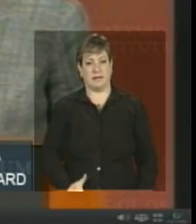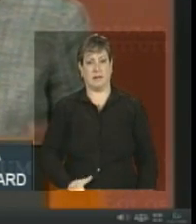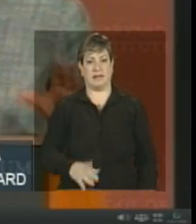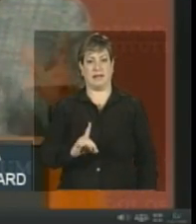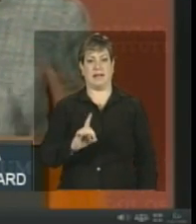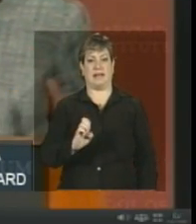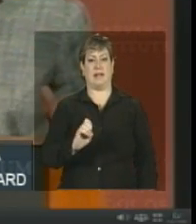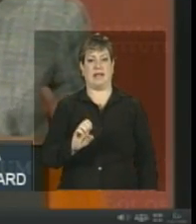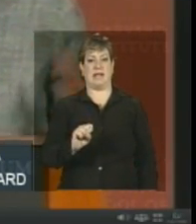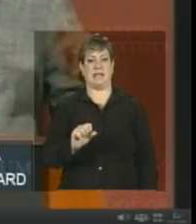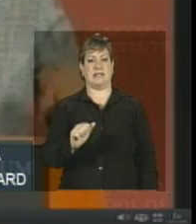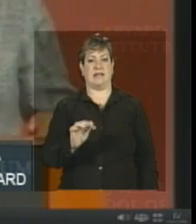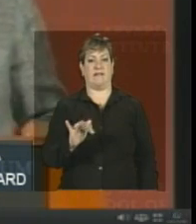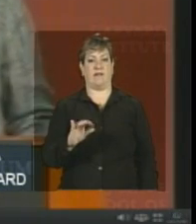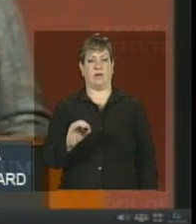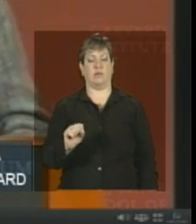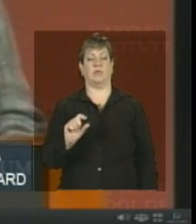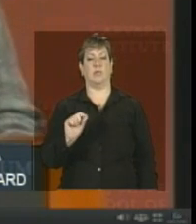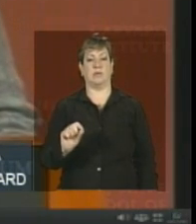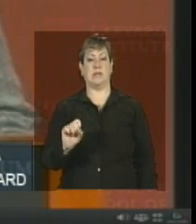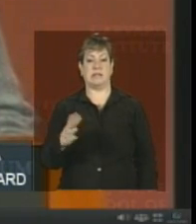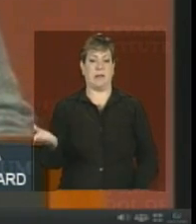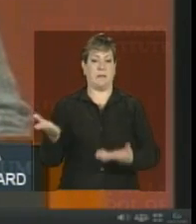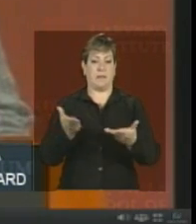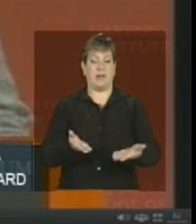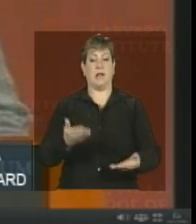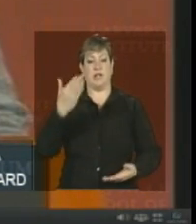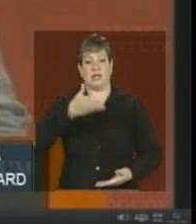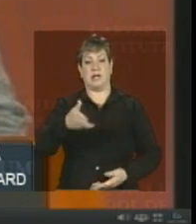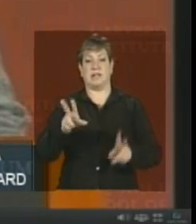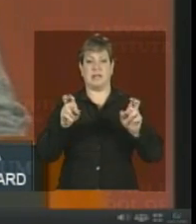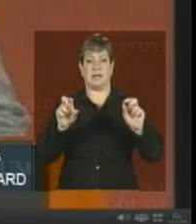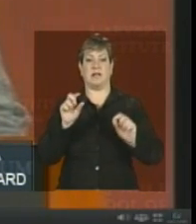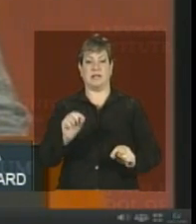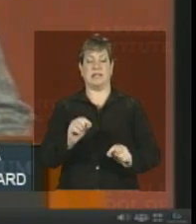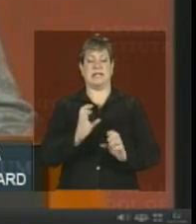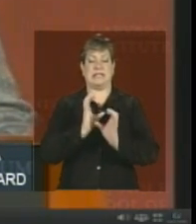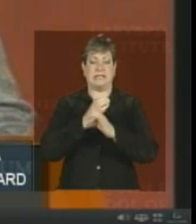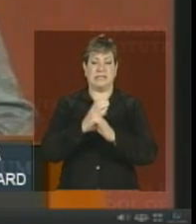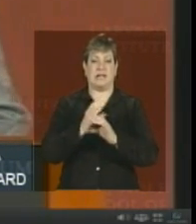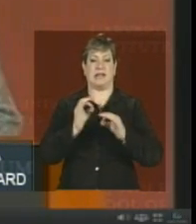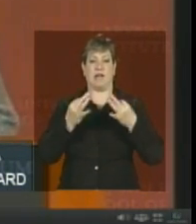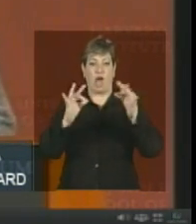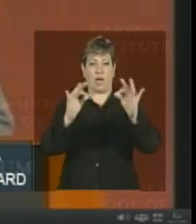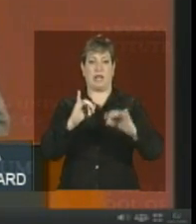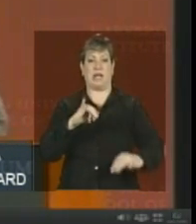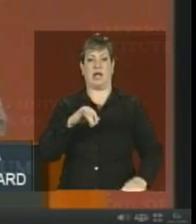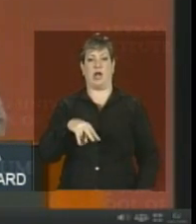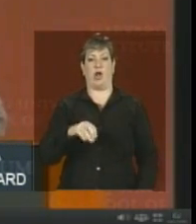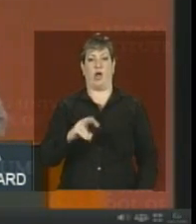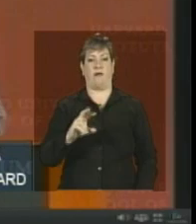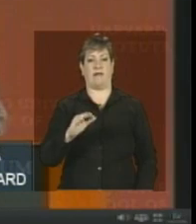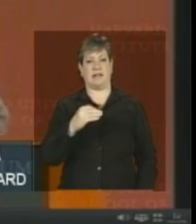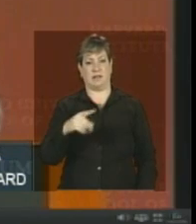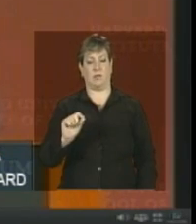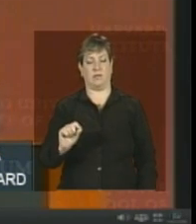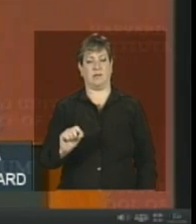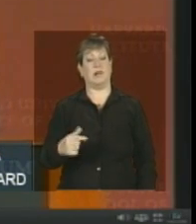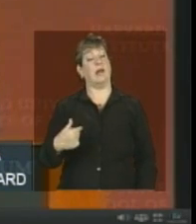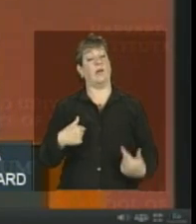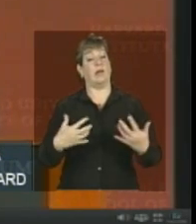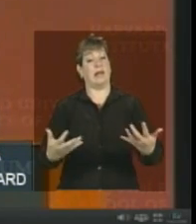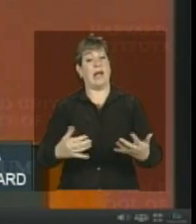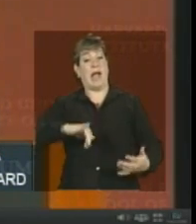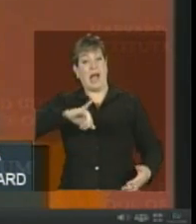que se nos apresentam no caso da ciência, tecnologia e inovação. Eu queria aproveitar a oportunidade